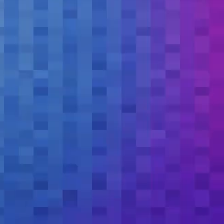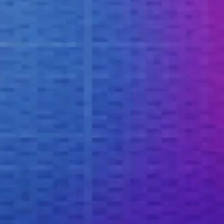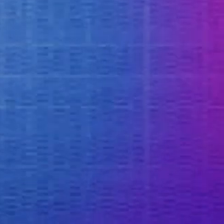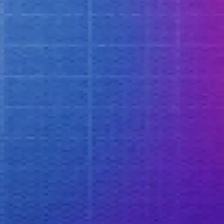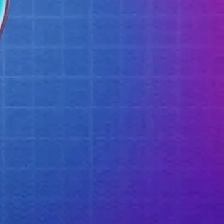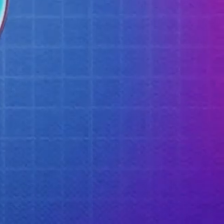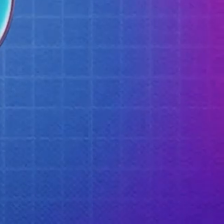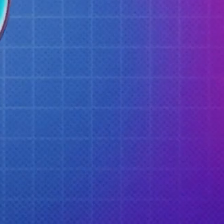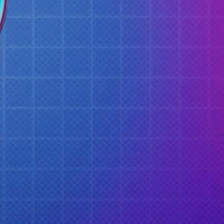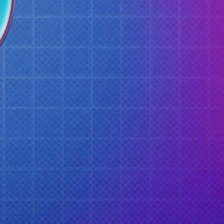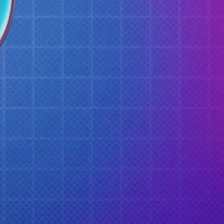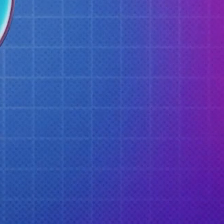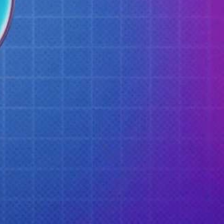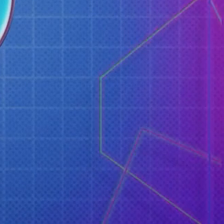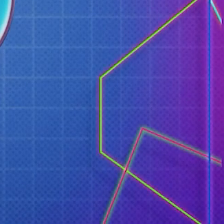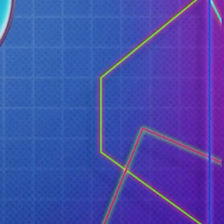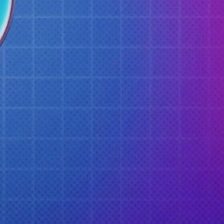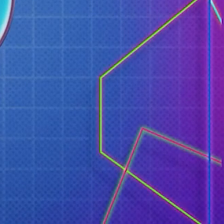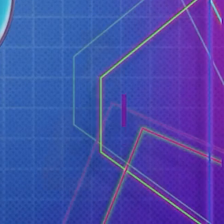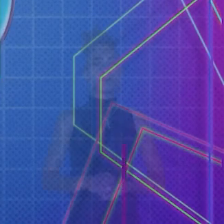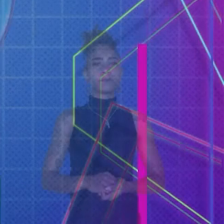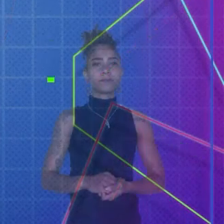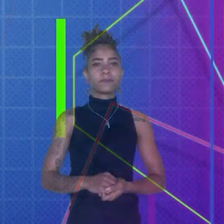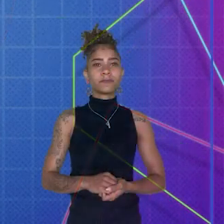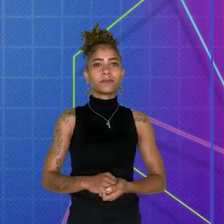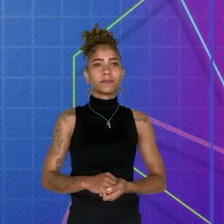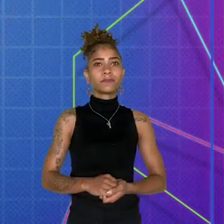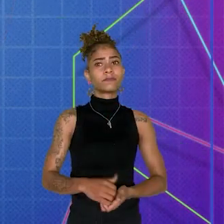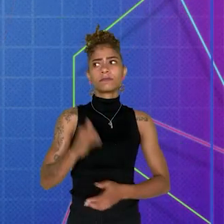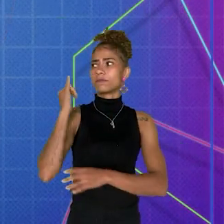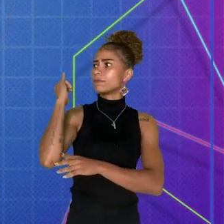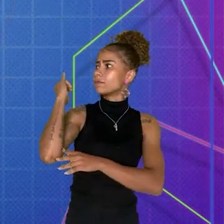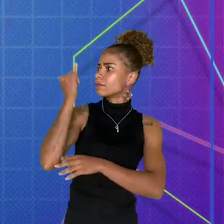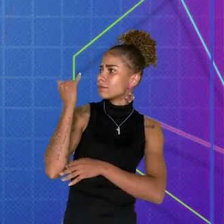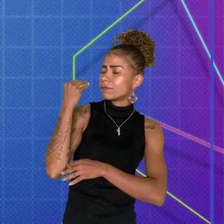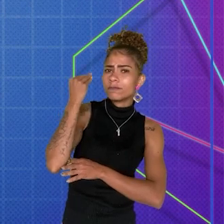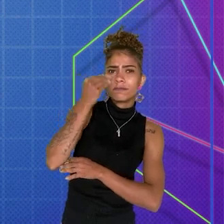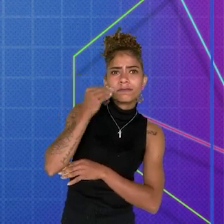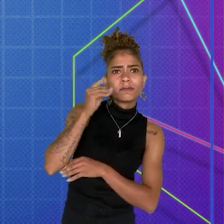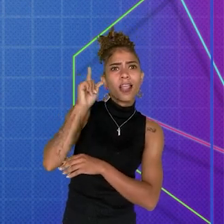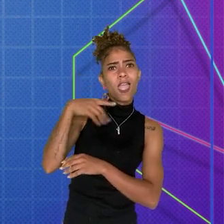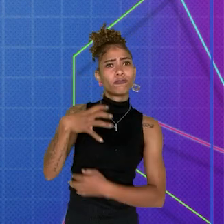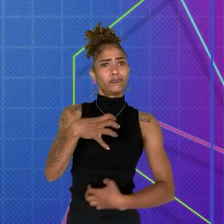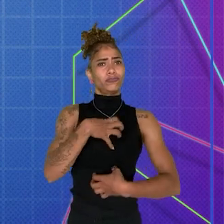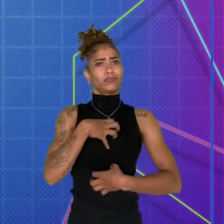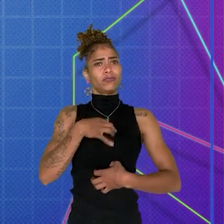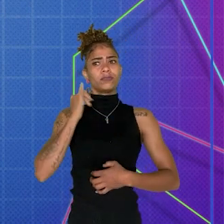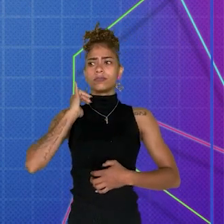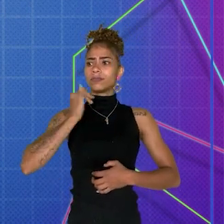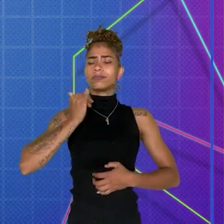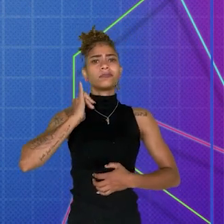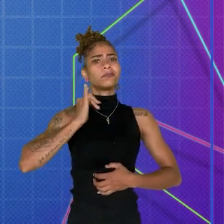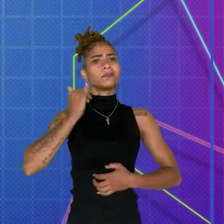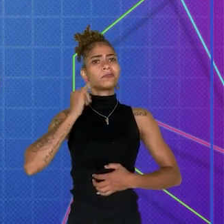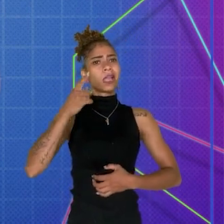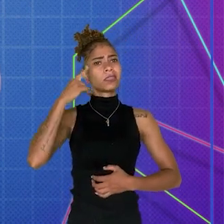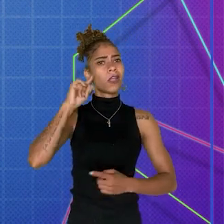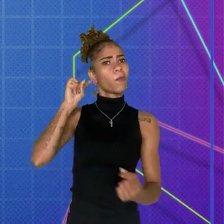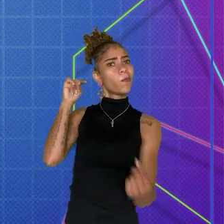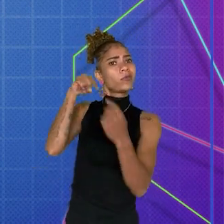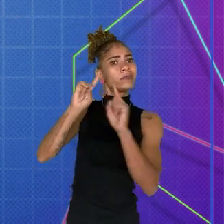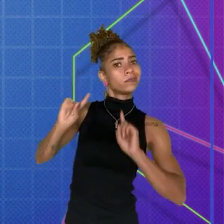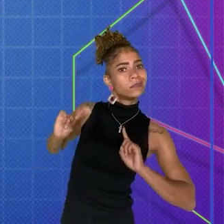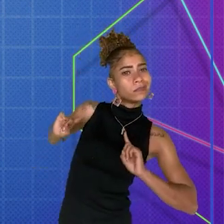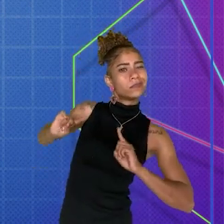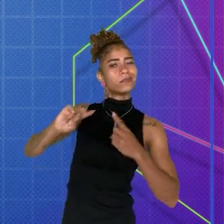camisa preta, professora Pietra Cani, narrativas experimentais. A narrativa experimental é uma forma de contar histórias